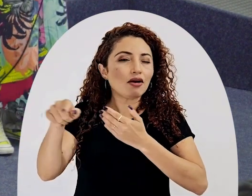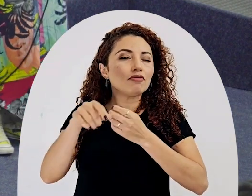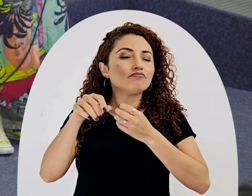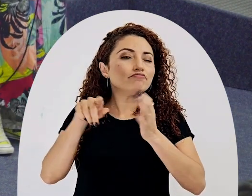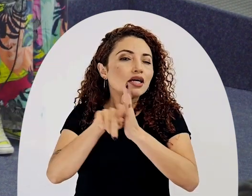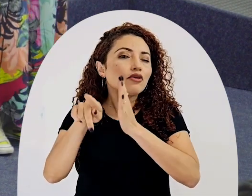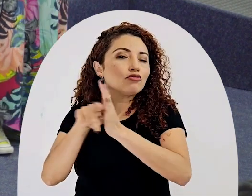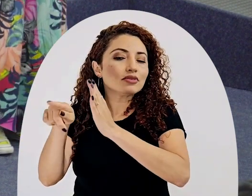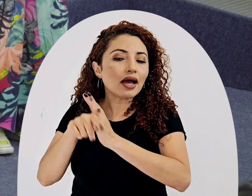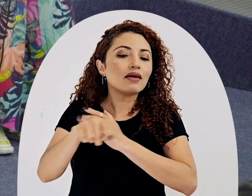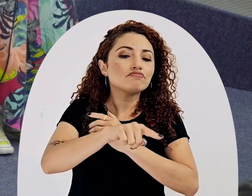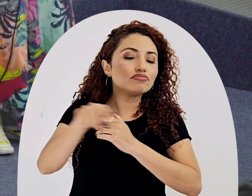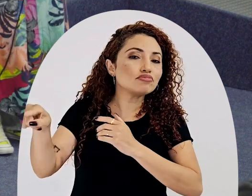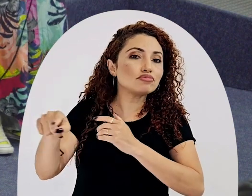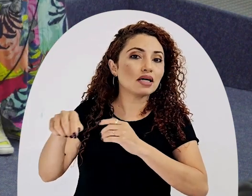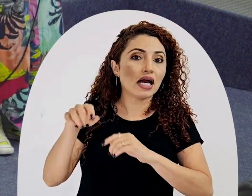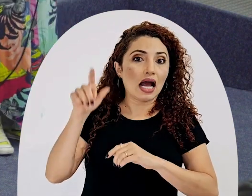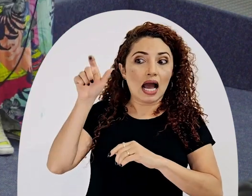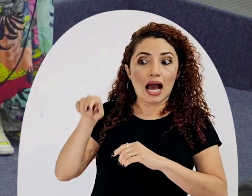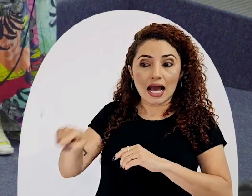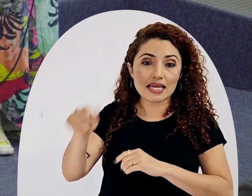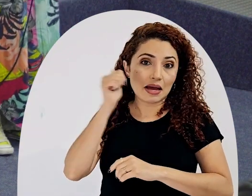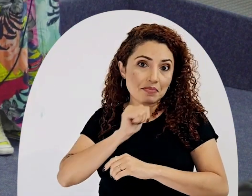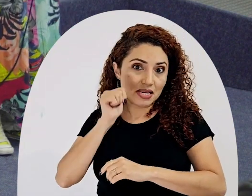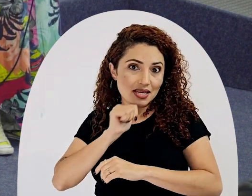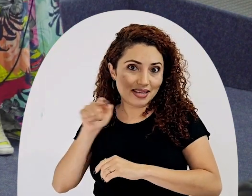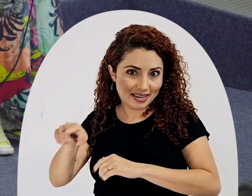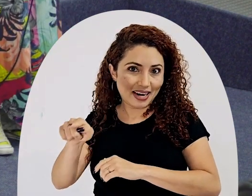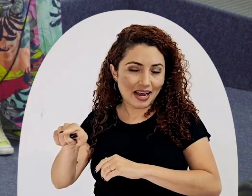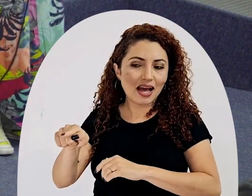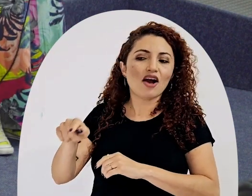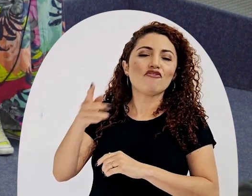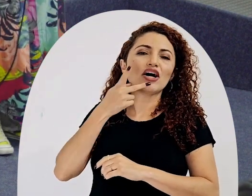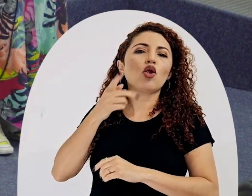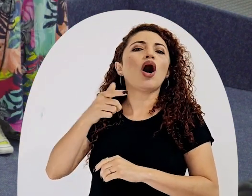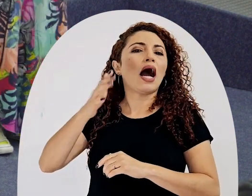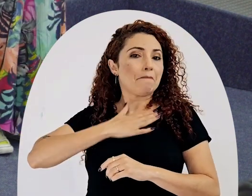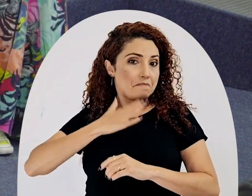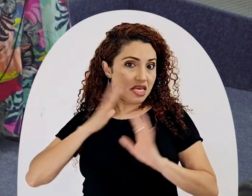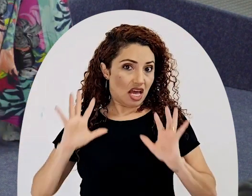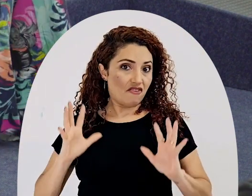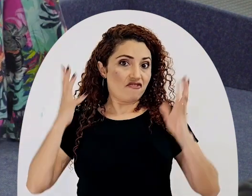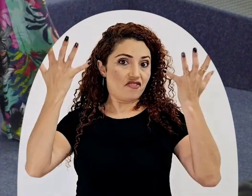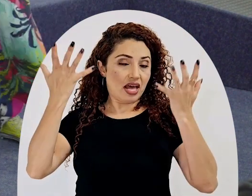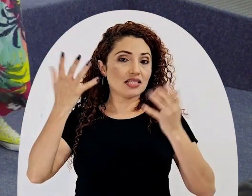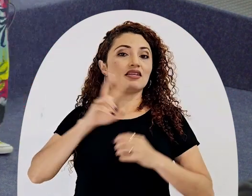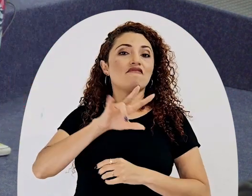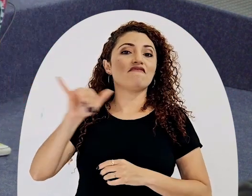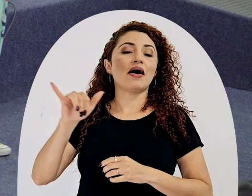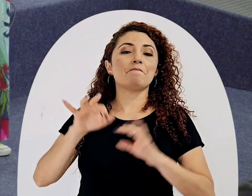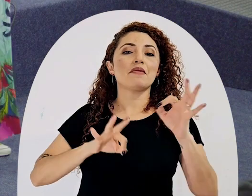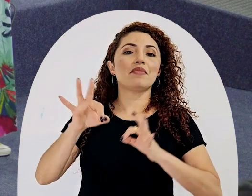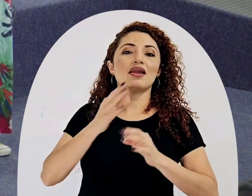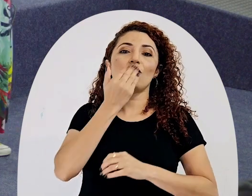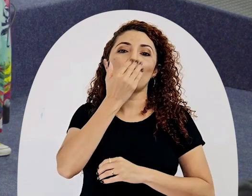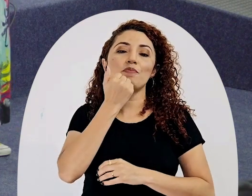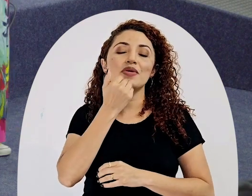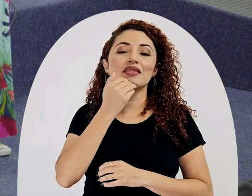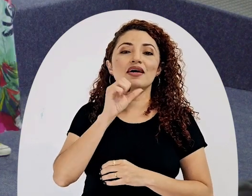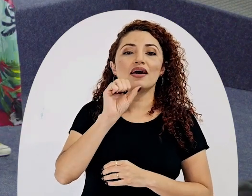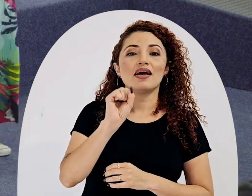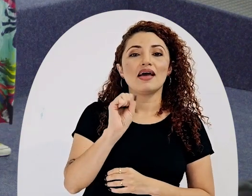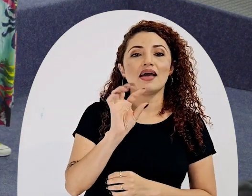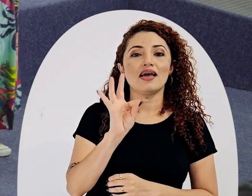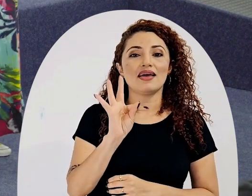tia não come estrogonofe. Como assim, tia? Todo mundo gosta. Eu falei, não é todo mundo que gosta.